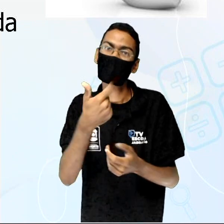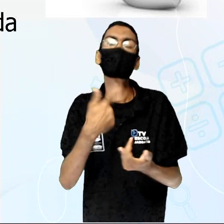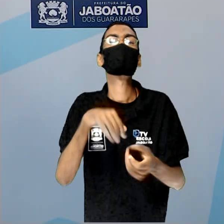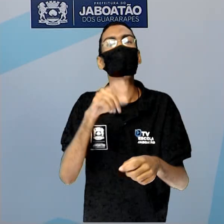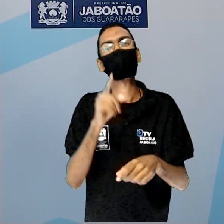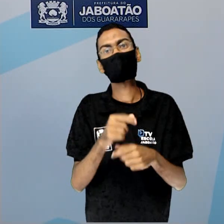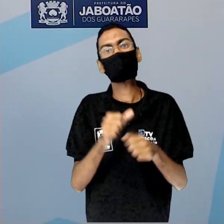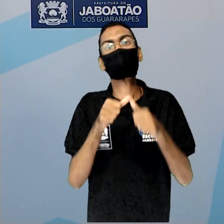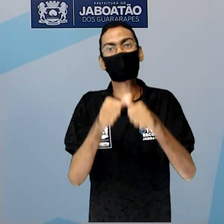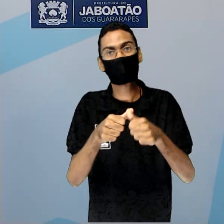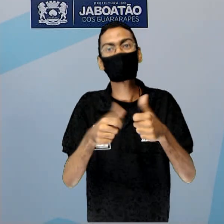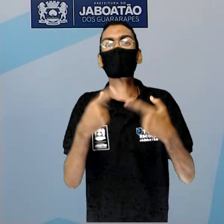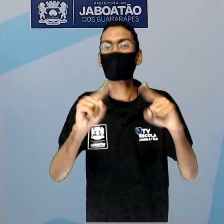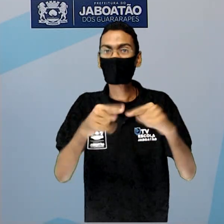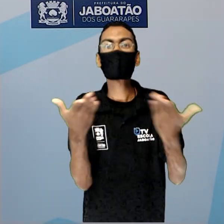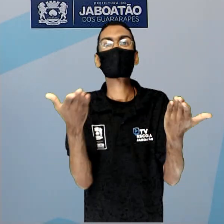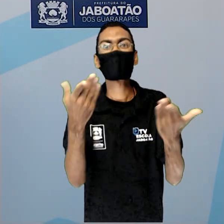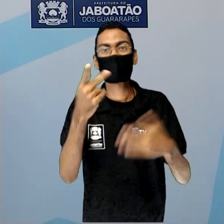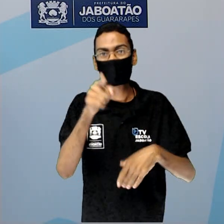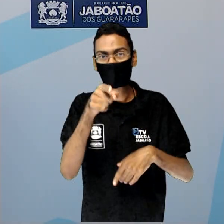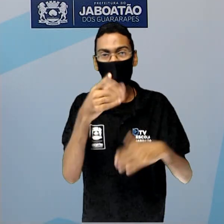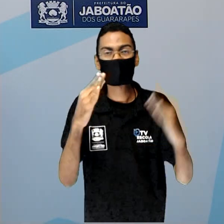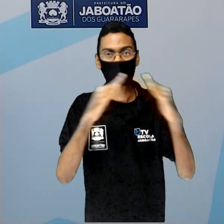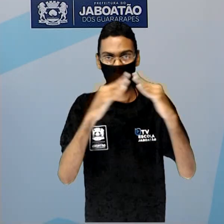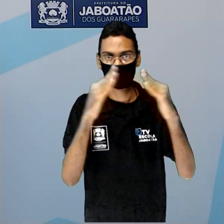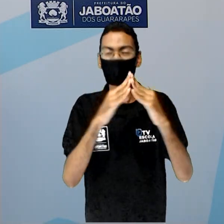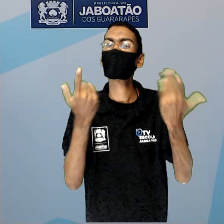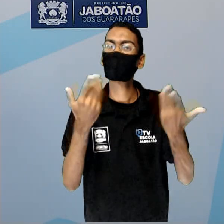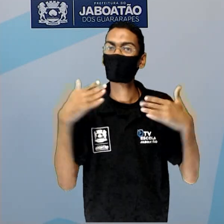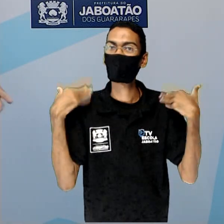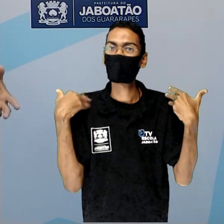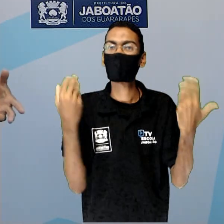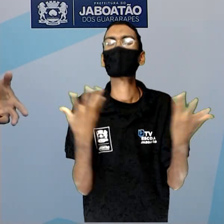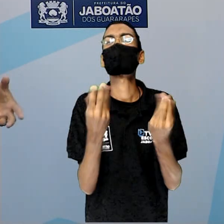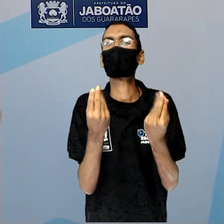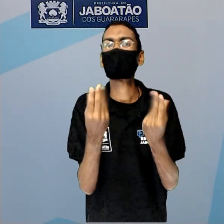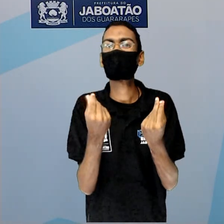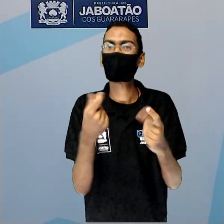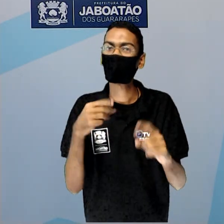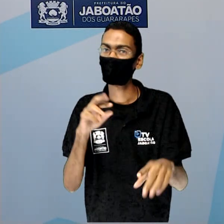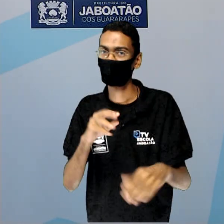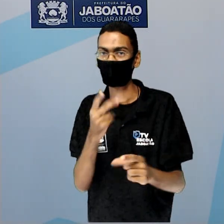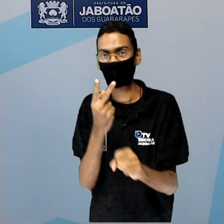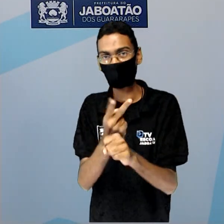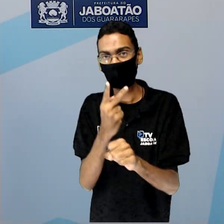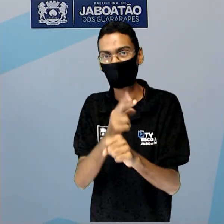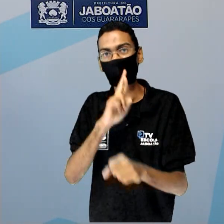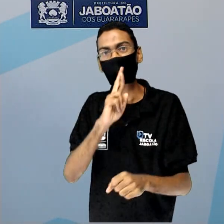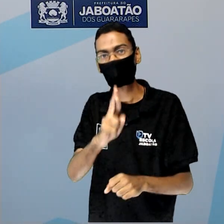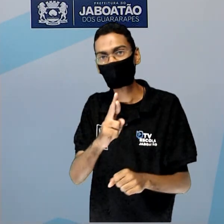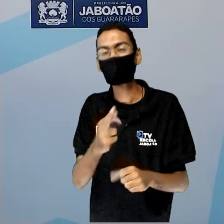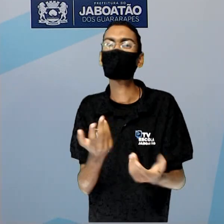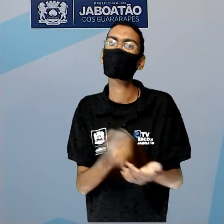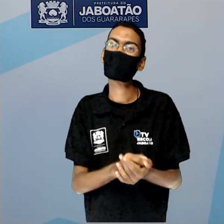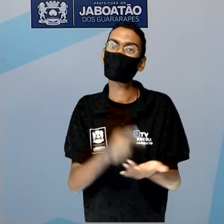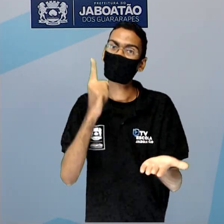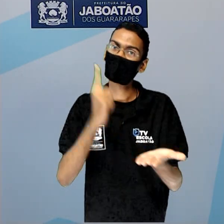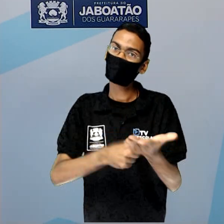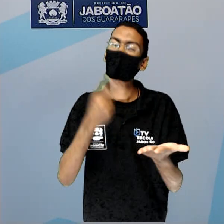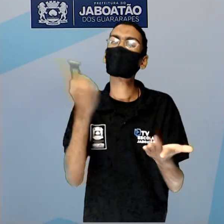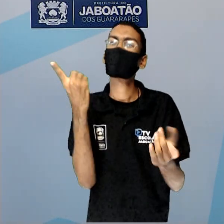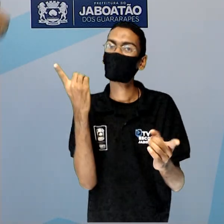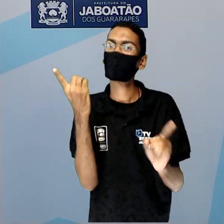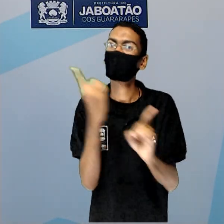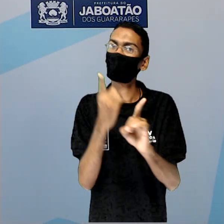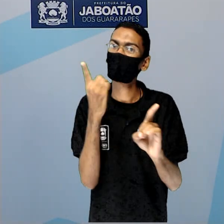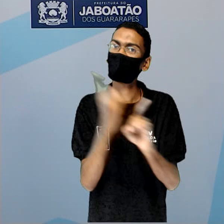aí esse desafio. Eu tenho certeza que vocês vão se divertir muito procurando a sua resposta e a gente fica marcado o nosso encontro